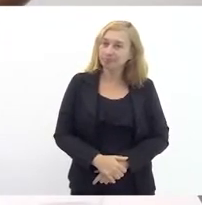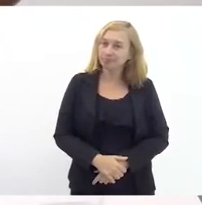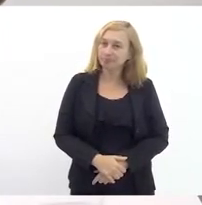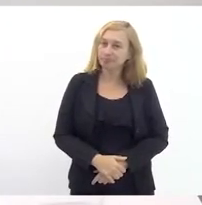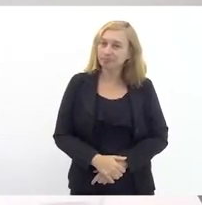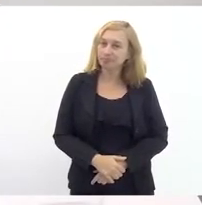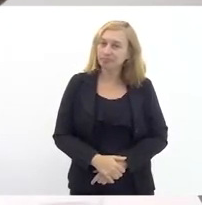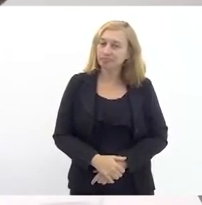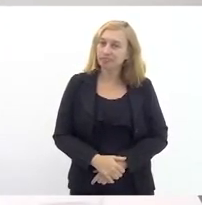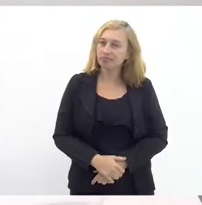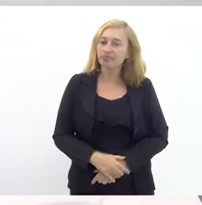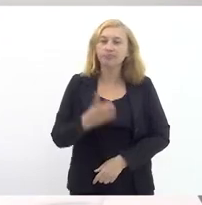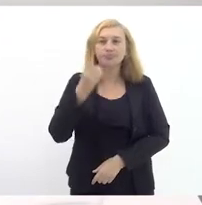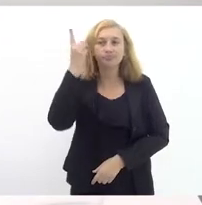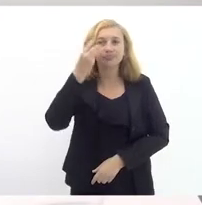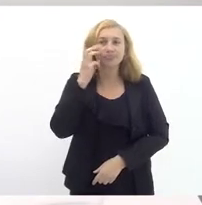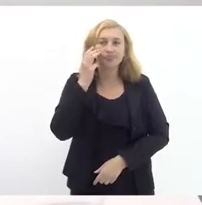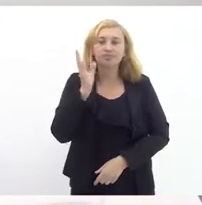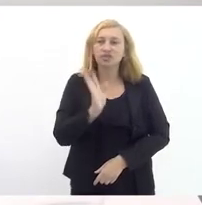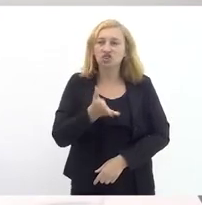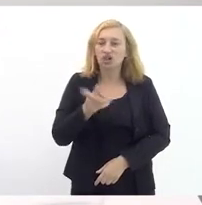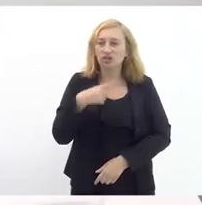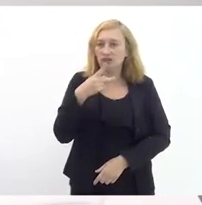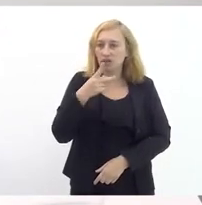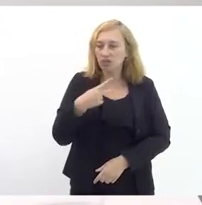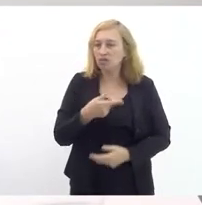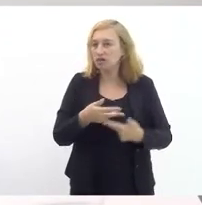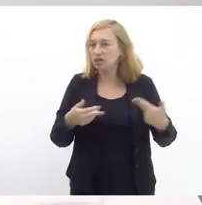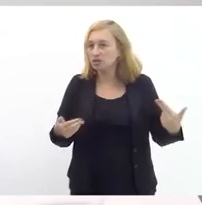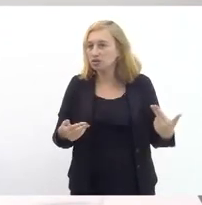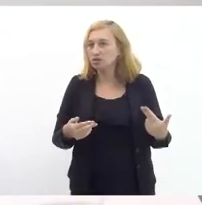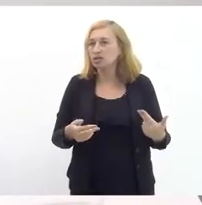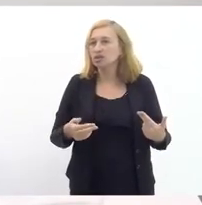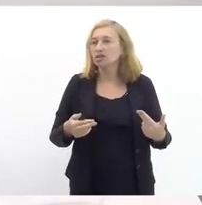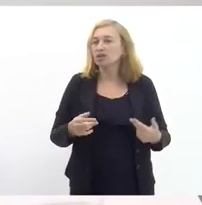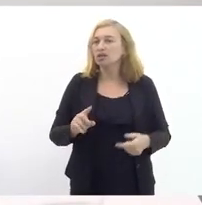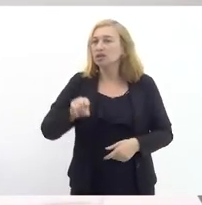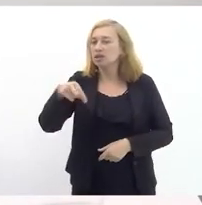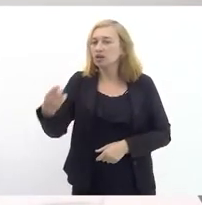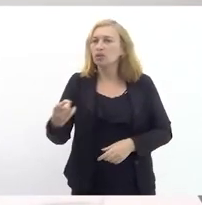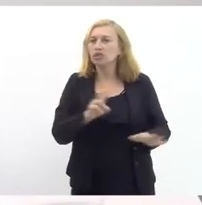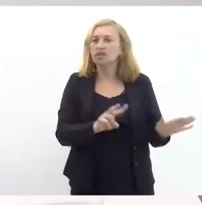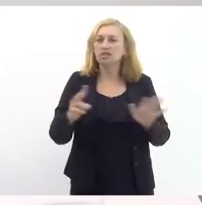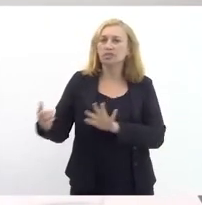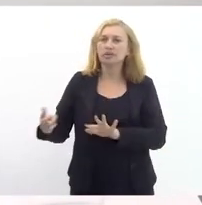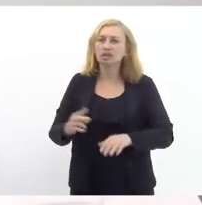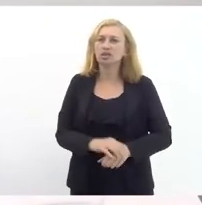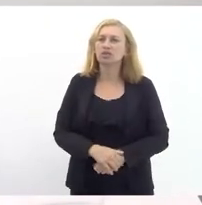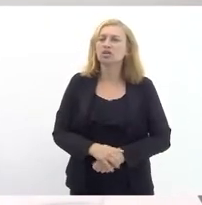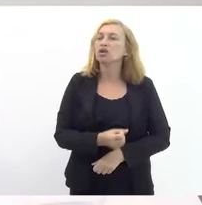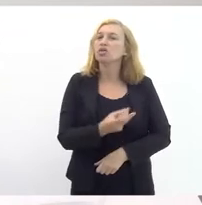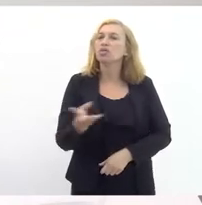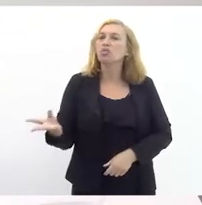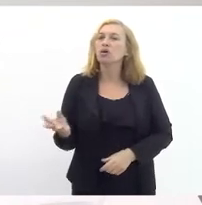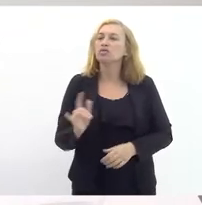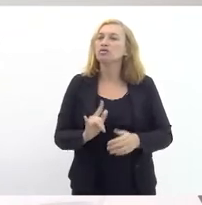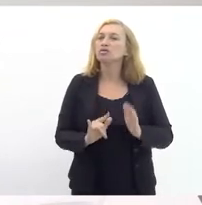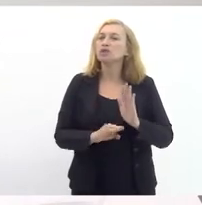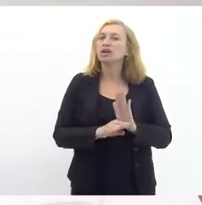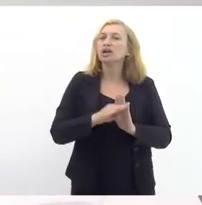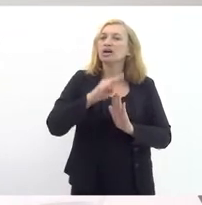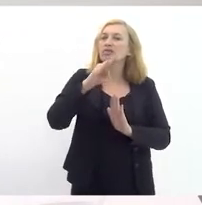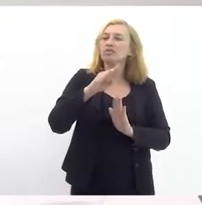Acho que o deputado Valdec já trouxe, e a gente quer para outra semana, quantos elevadores